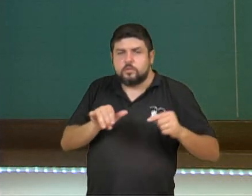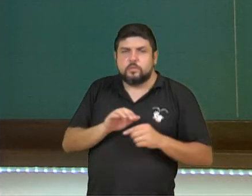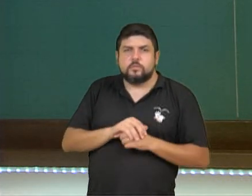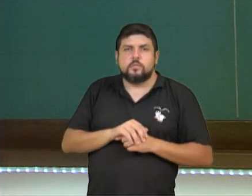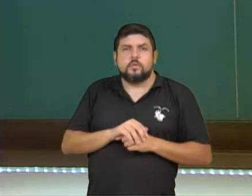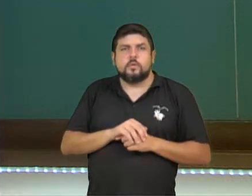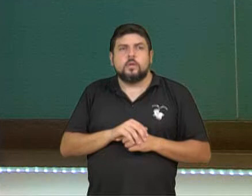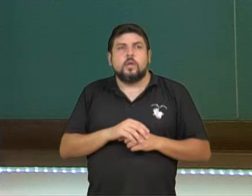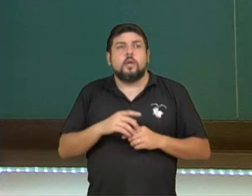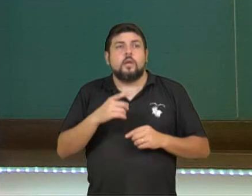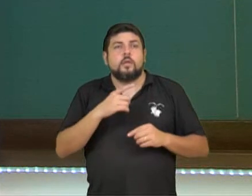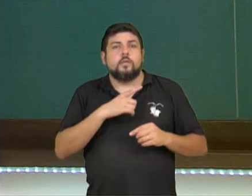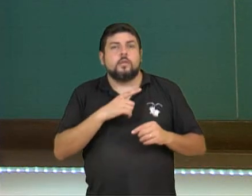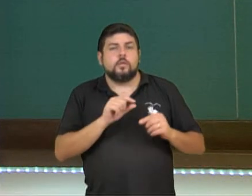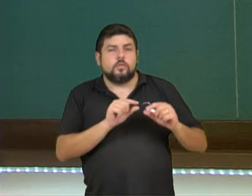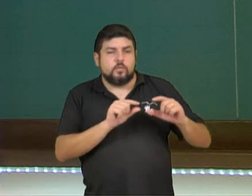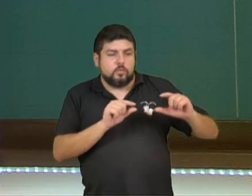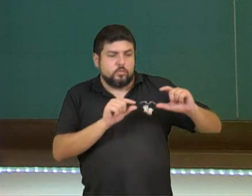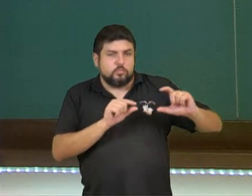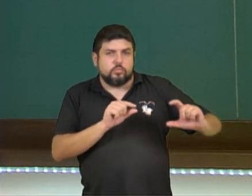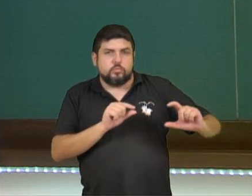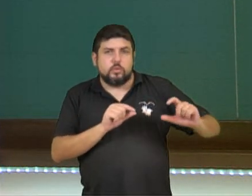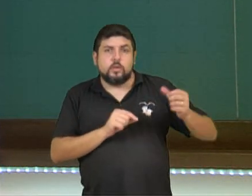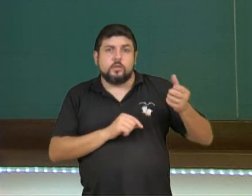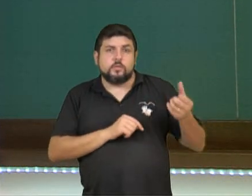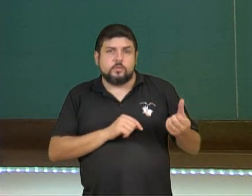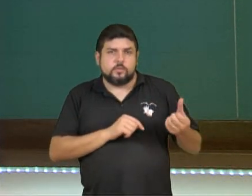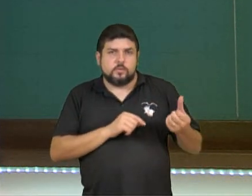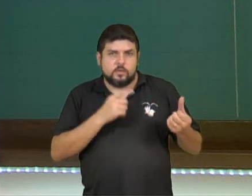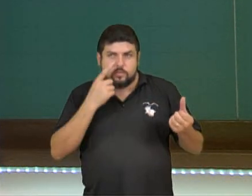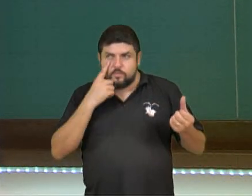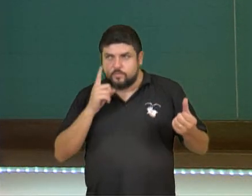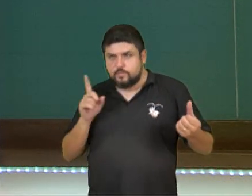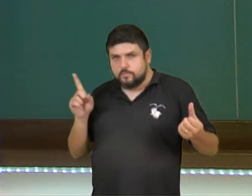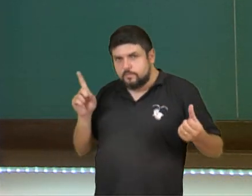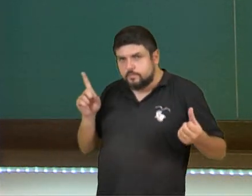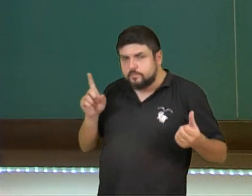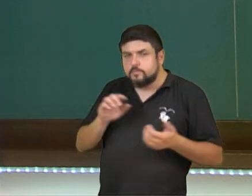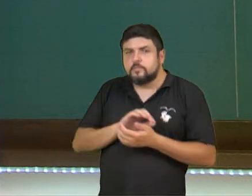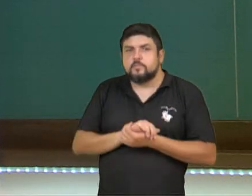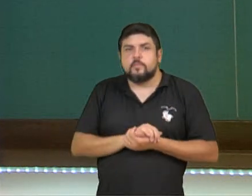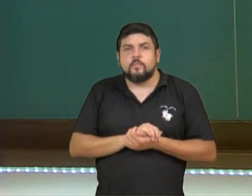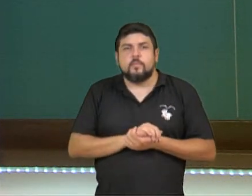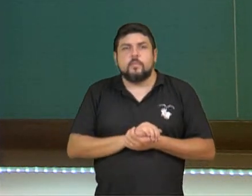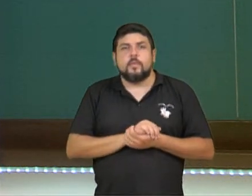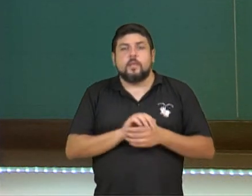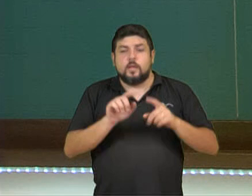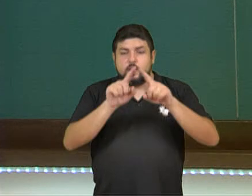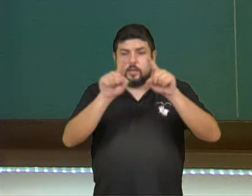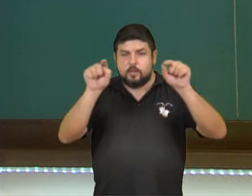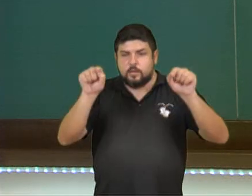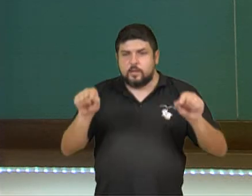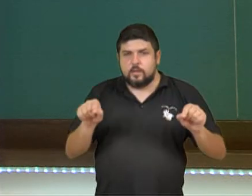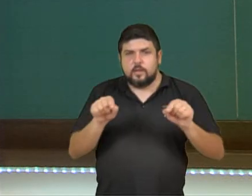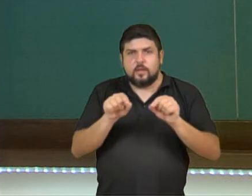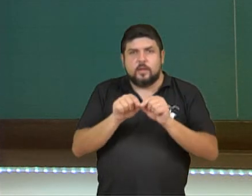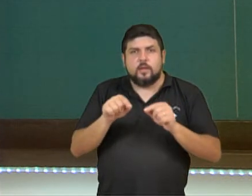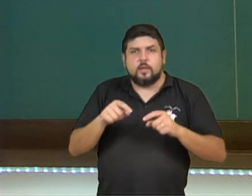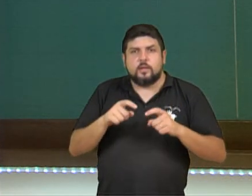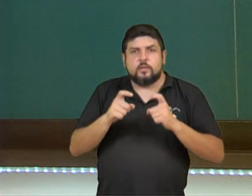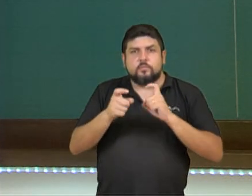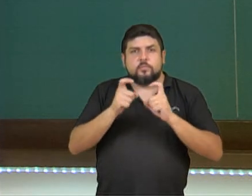E eu tenho esse pedacinho aqui que vale 6, ó, estão vendo? Vale 6. E a sala de reuniões também é